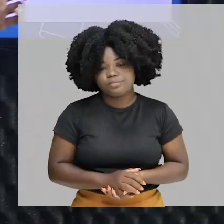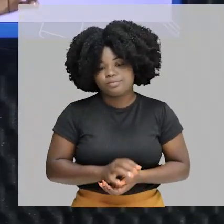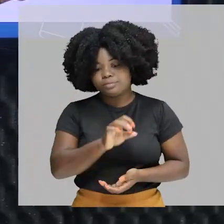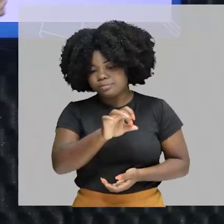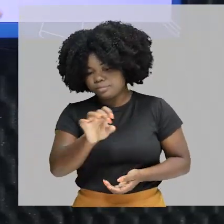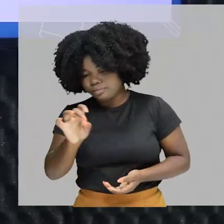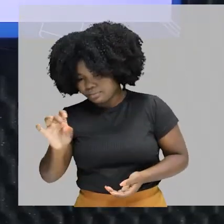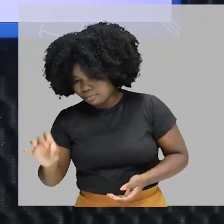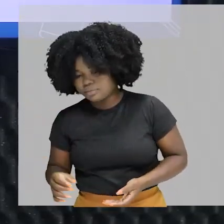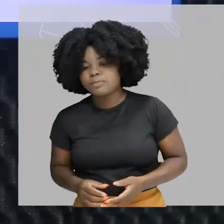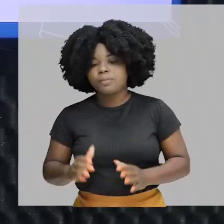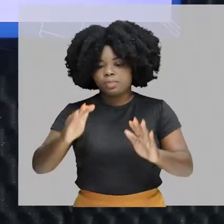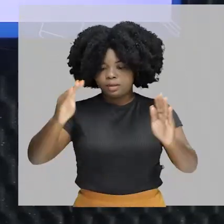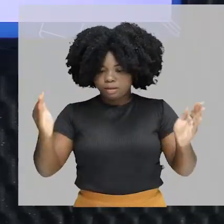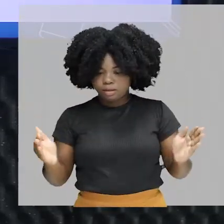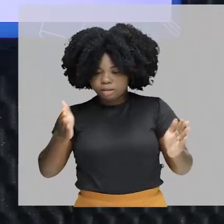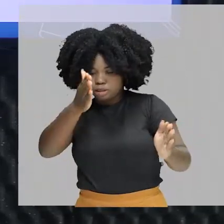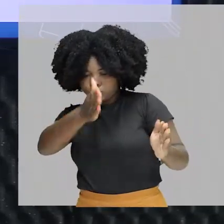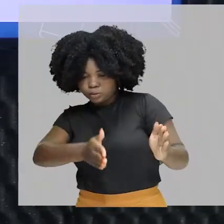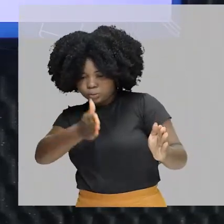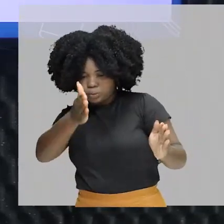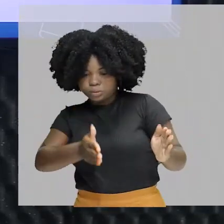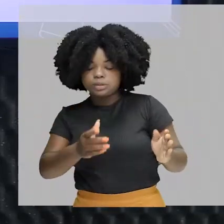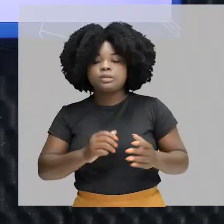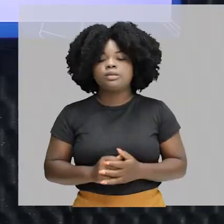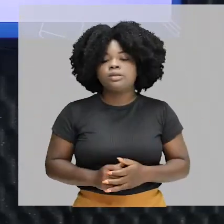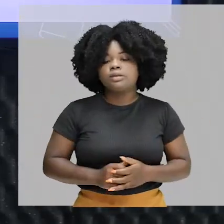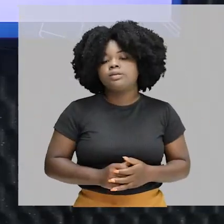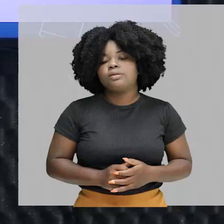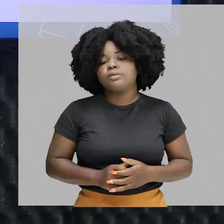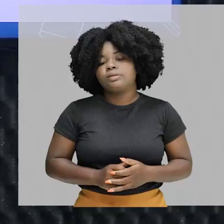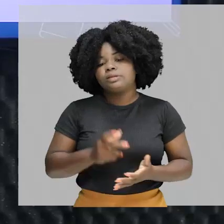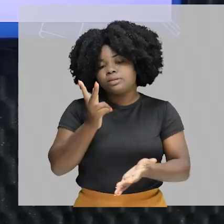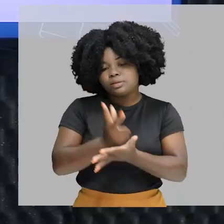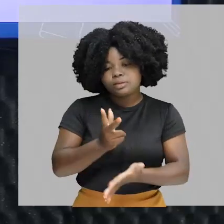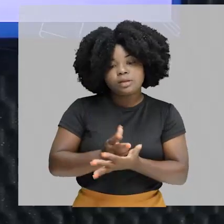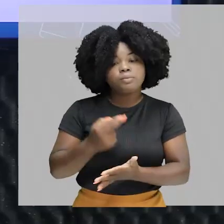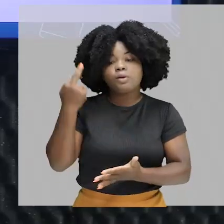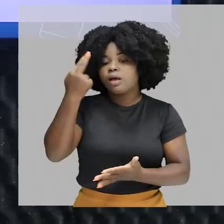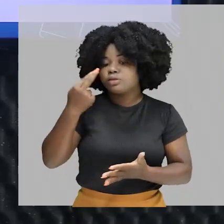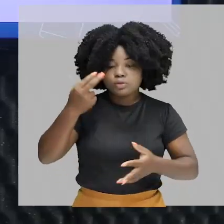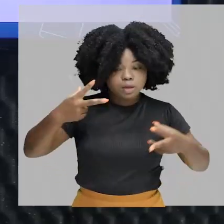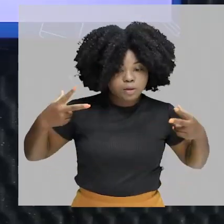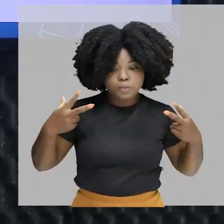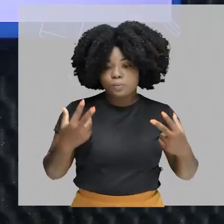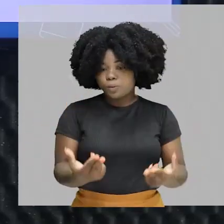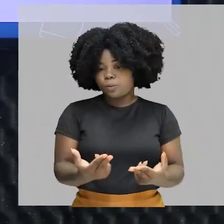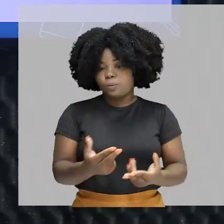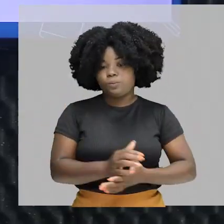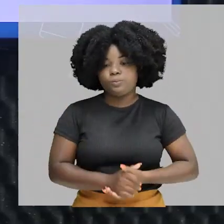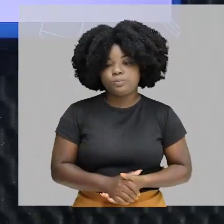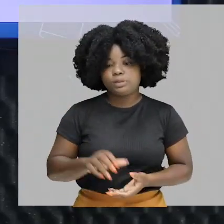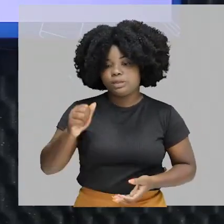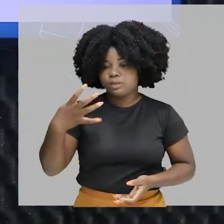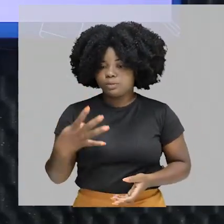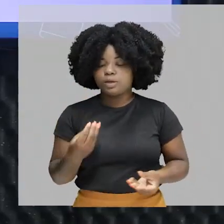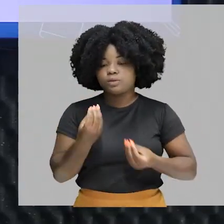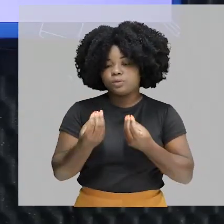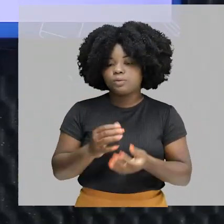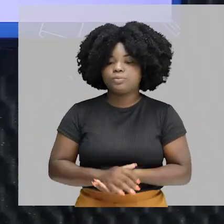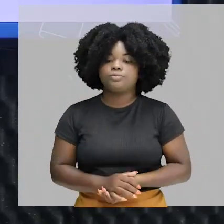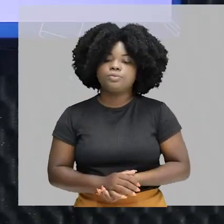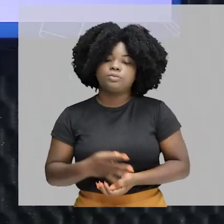esses meios que foram interpolados, eu vou seguir sempre o mesmo raciocínio, tá? Então, A4